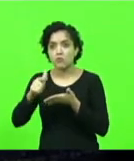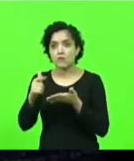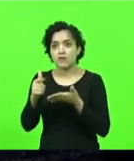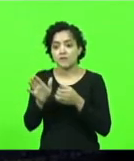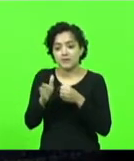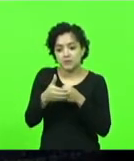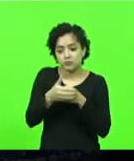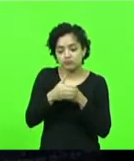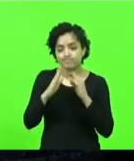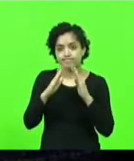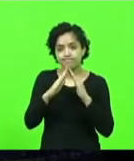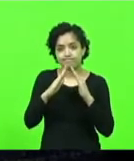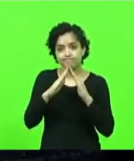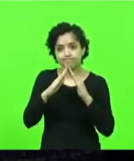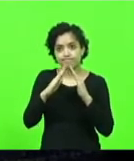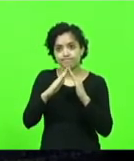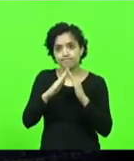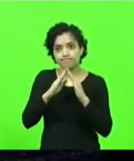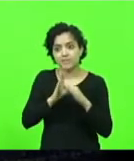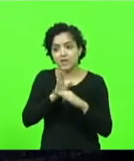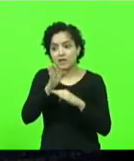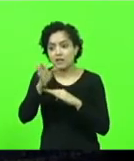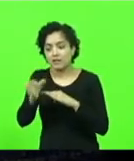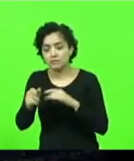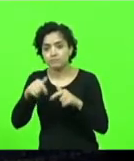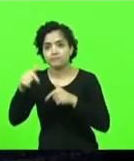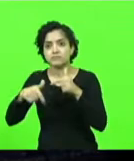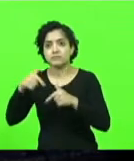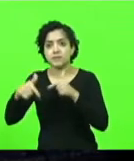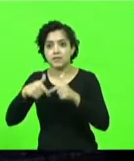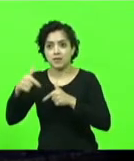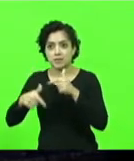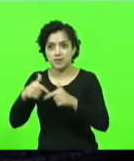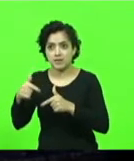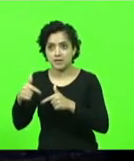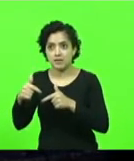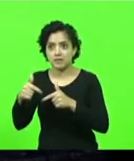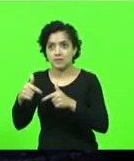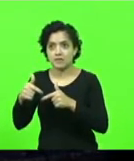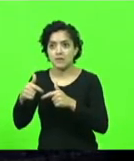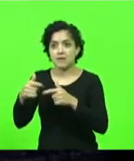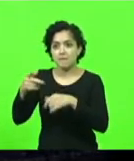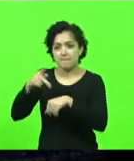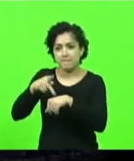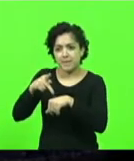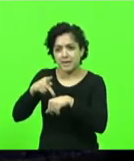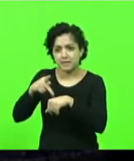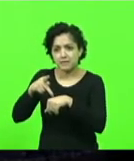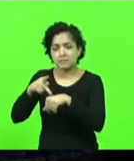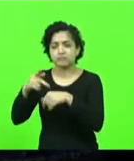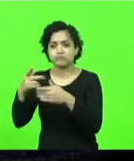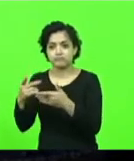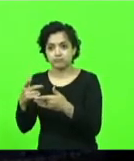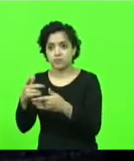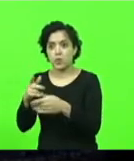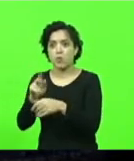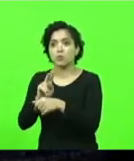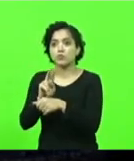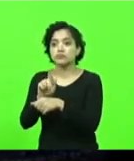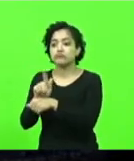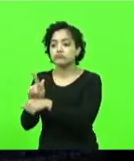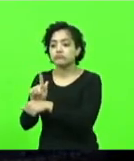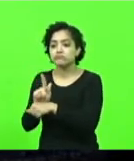escondida na casinha ela vai trabalhar numa mina de pedra como gestora da Pedrita